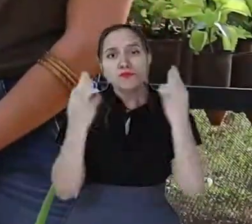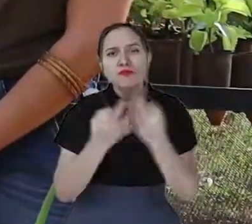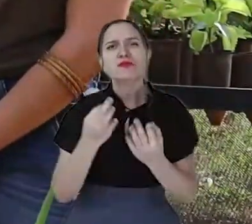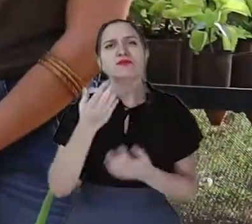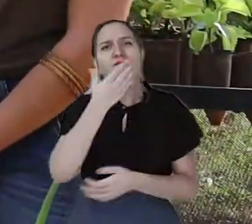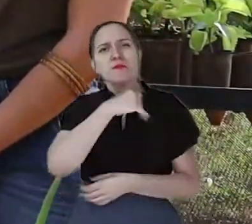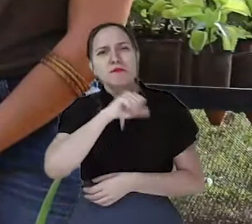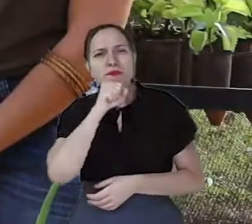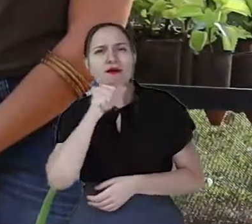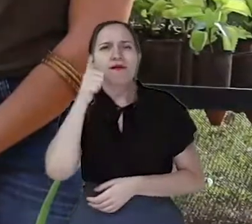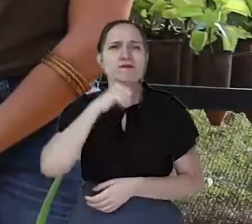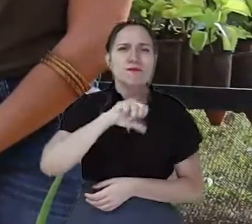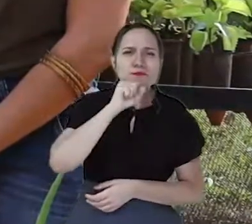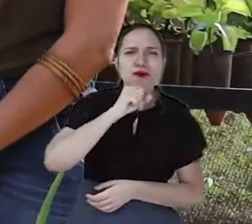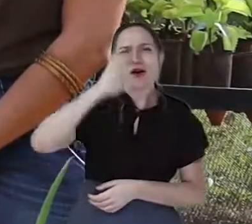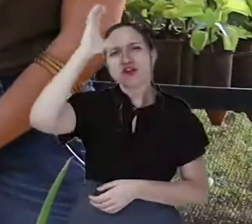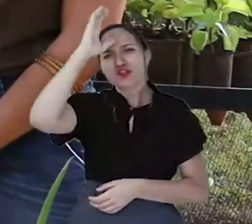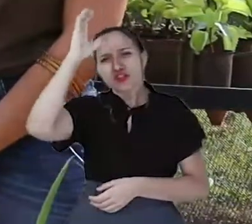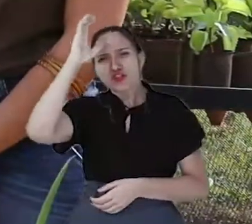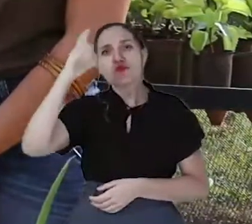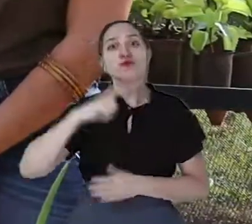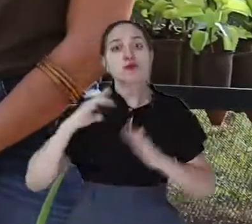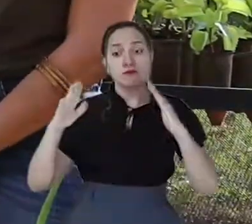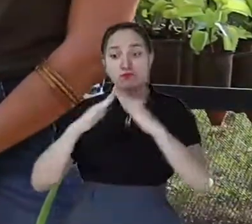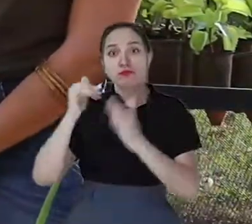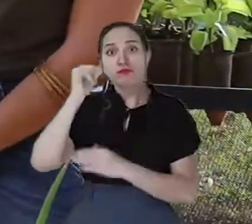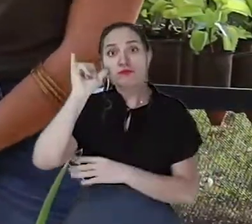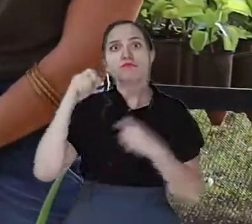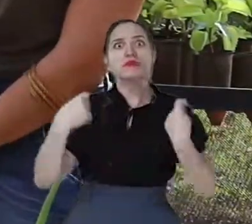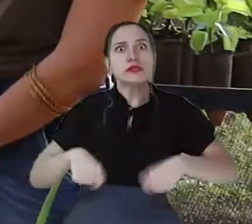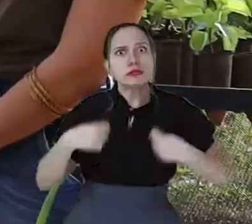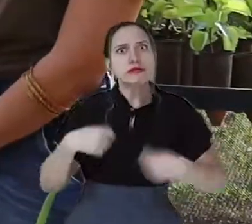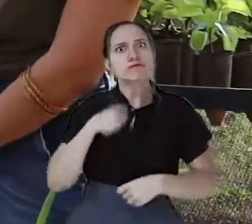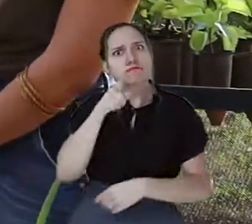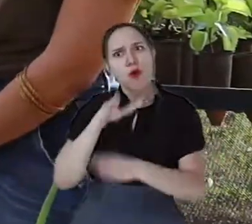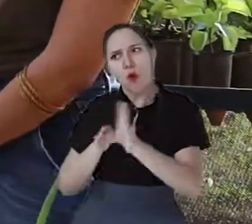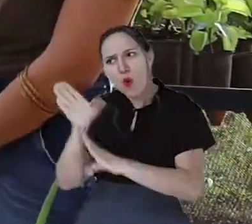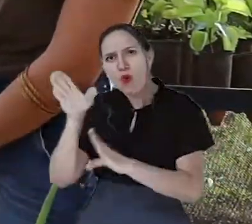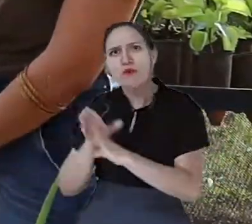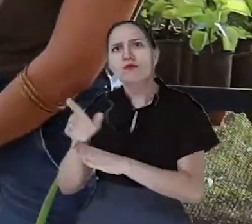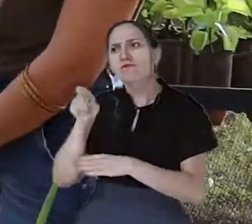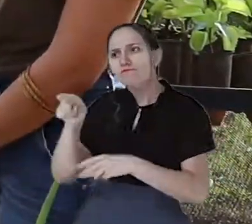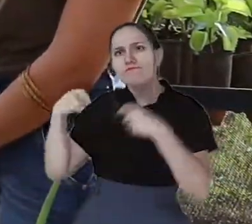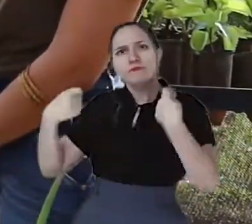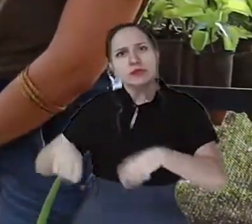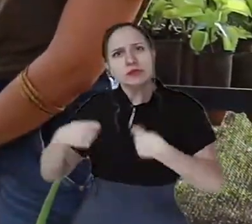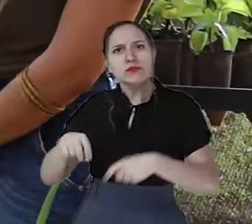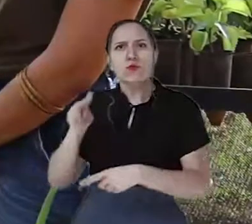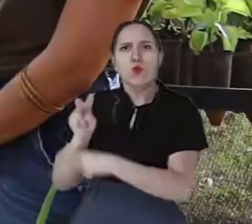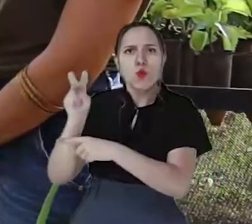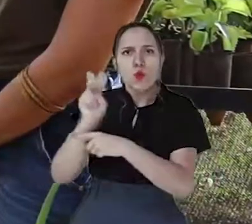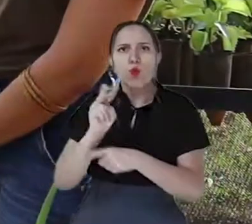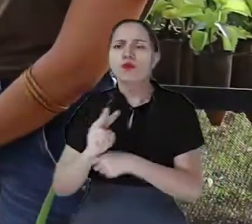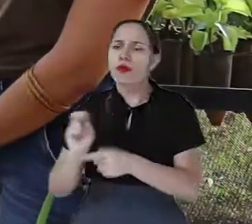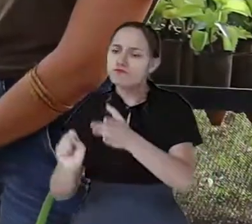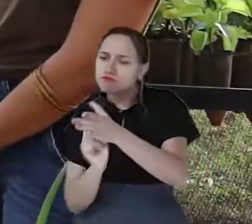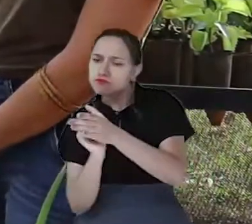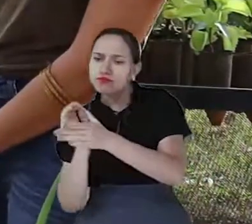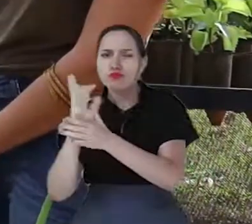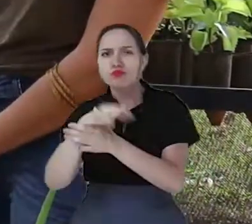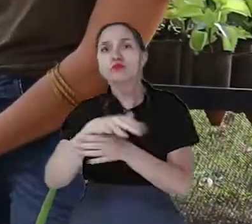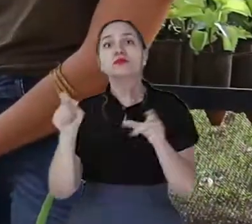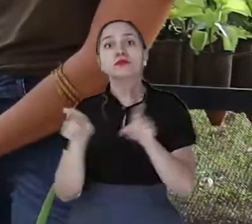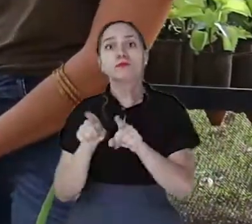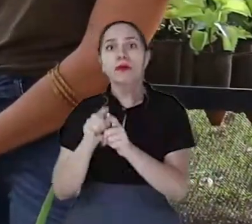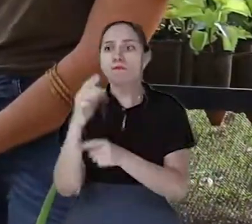sempre alertar, dizer, olha, precisa preservar a nascente, precisa preservar, né, a mata ciliar, porque outras, não só